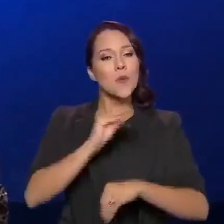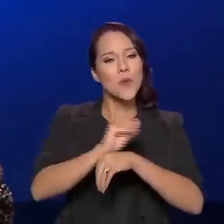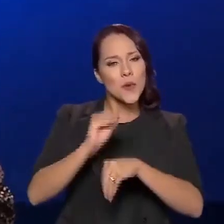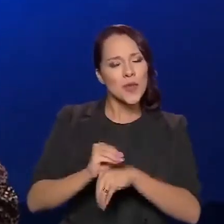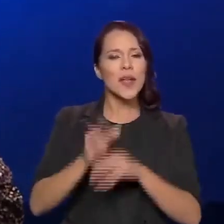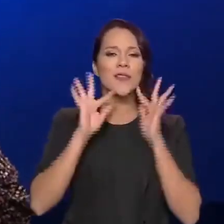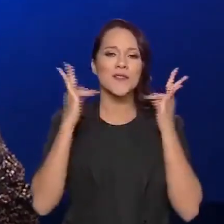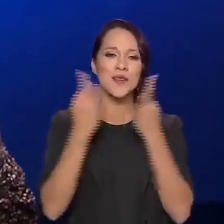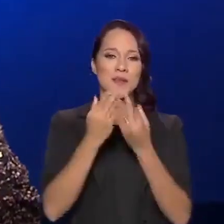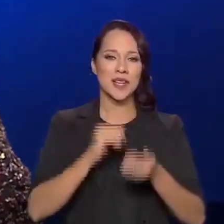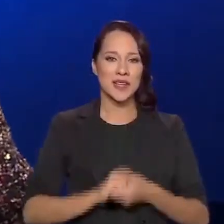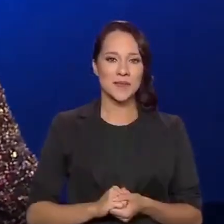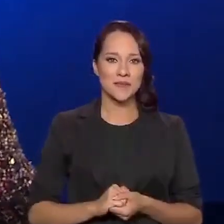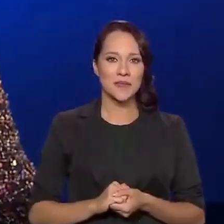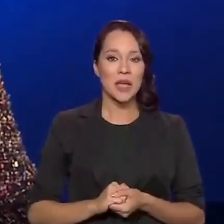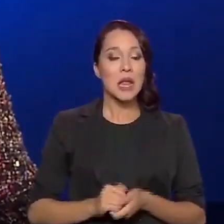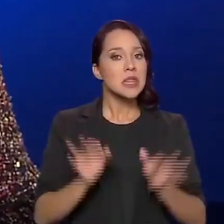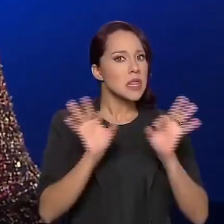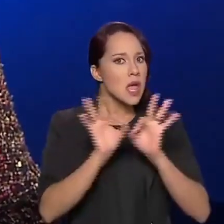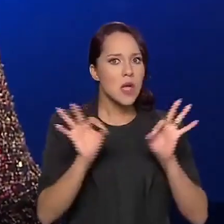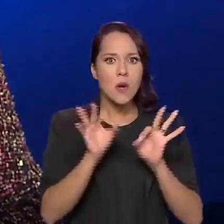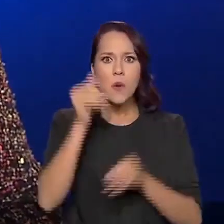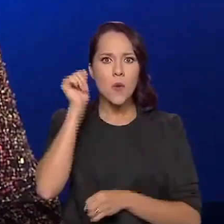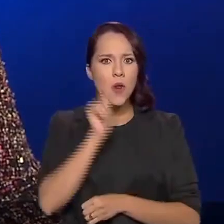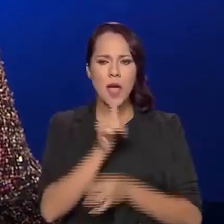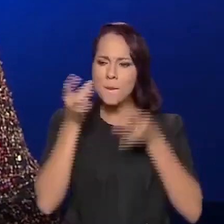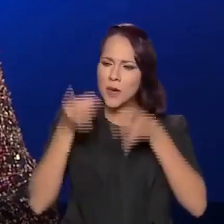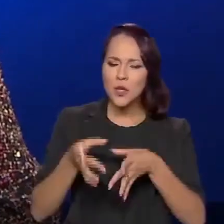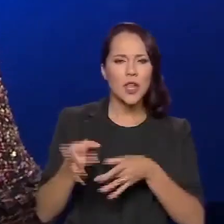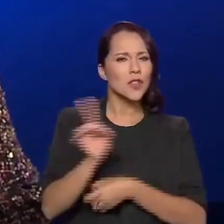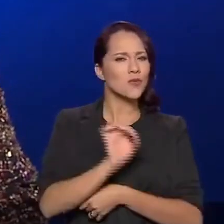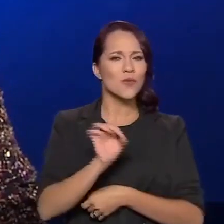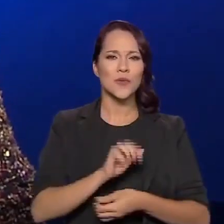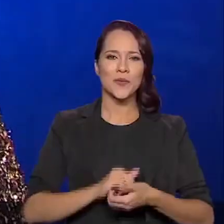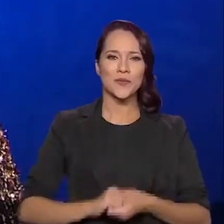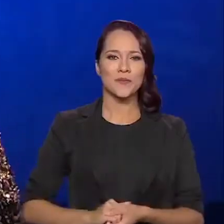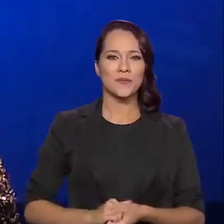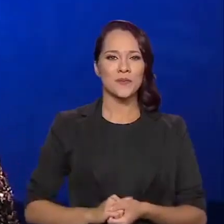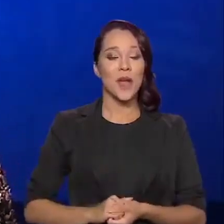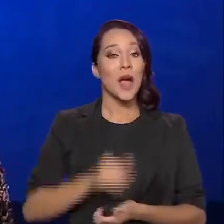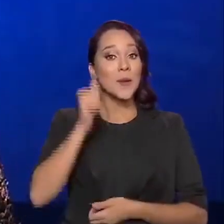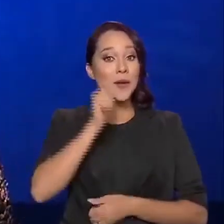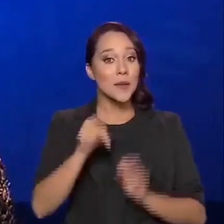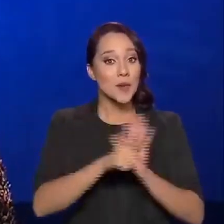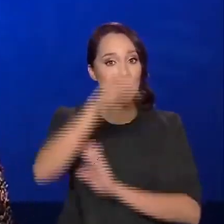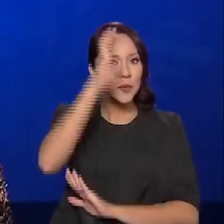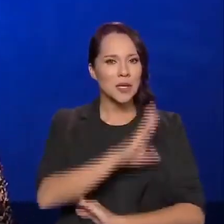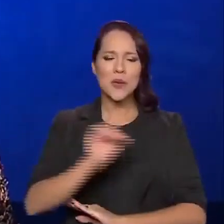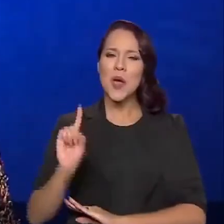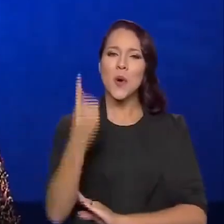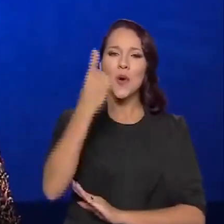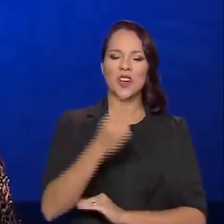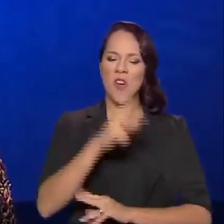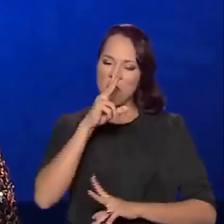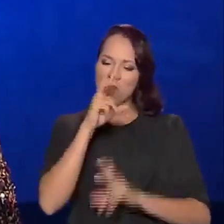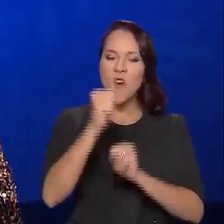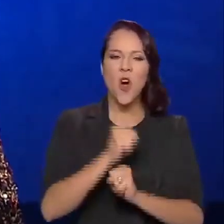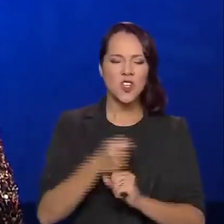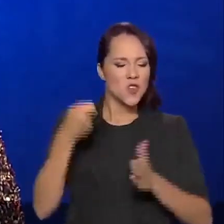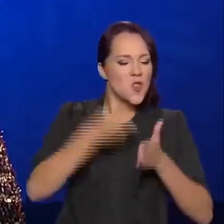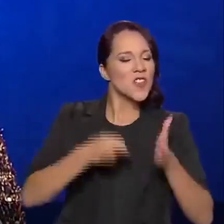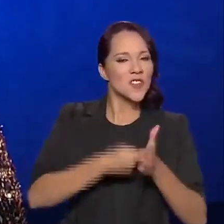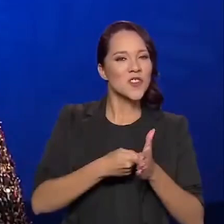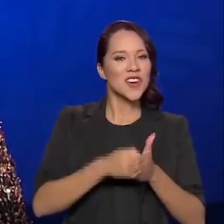pelo sustento de sua família. Nenhuma mulher ficará para trás. A mulher brasileira é sem igual, é